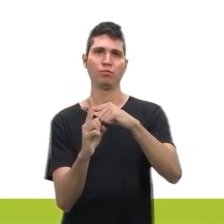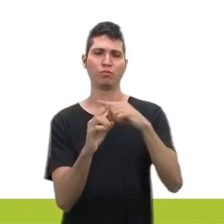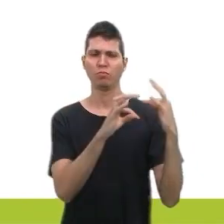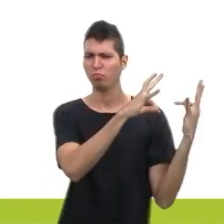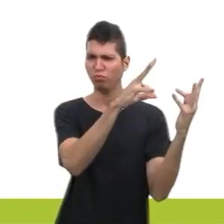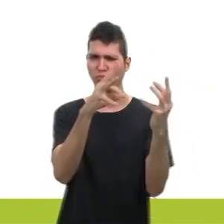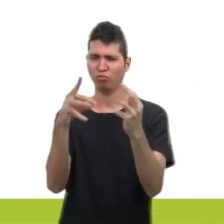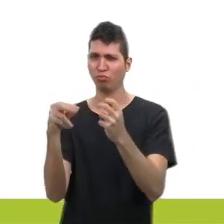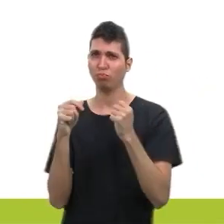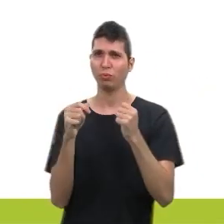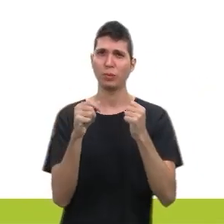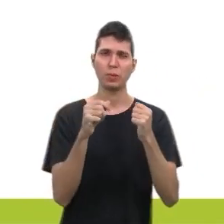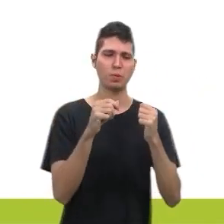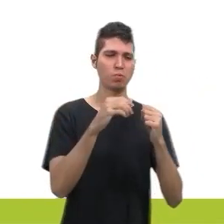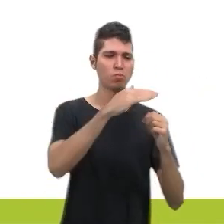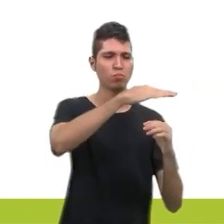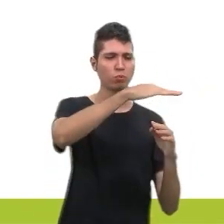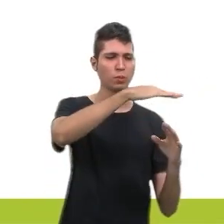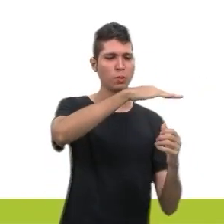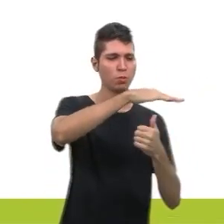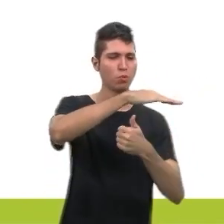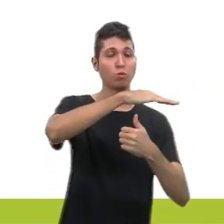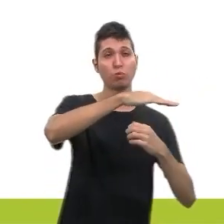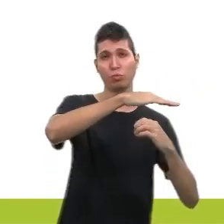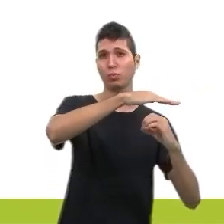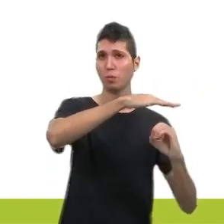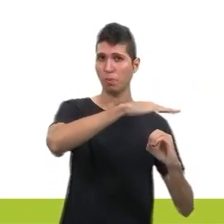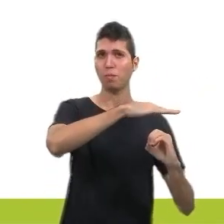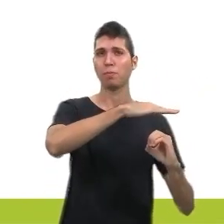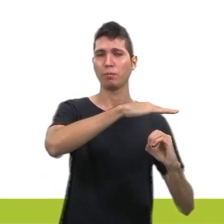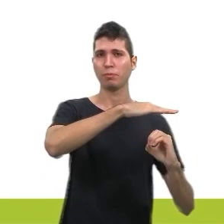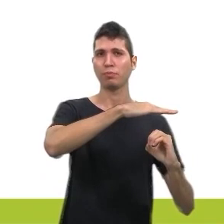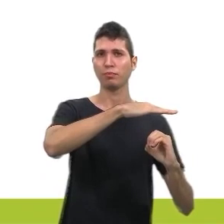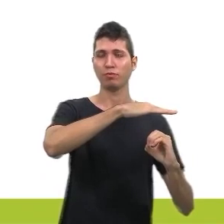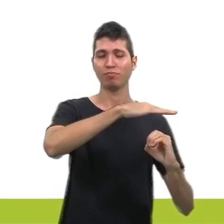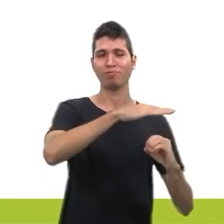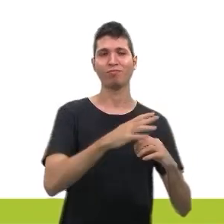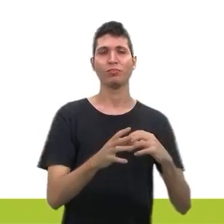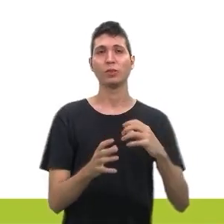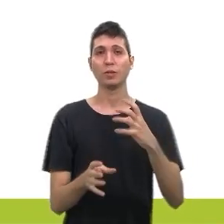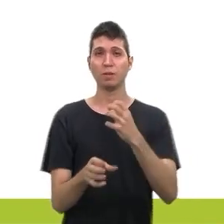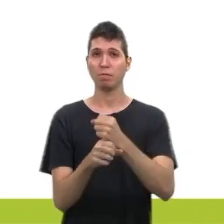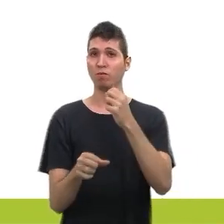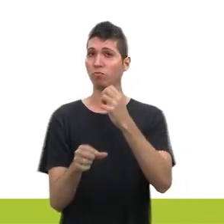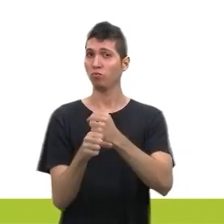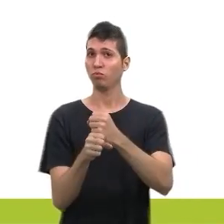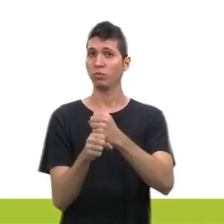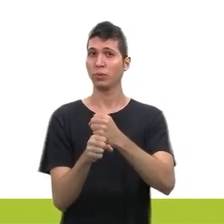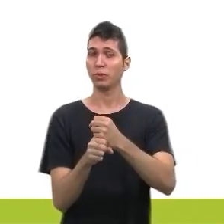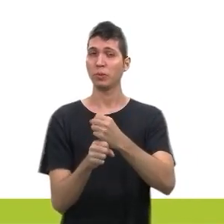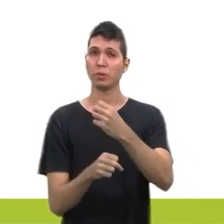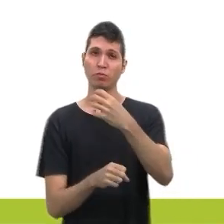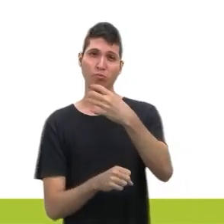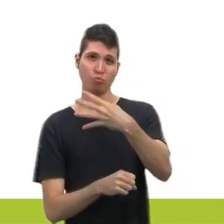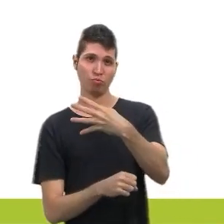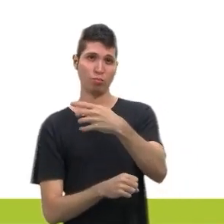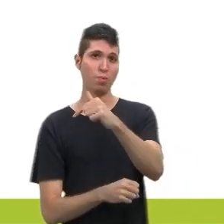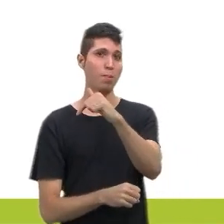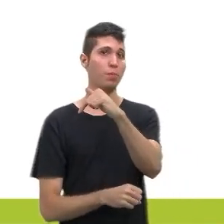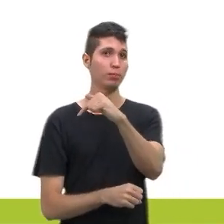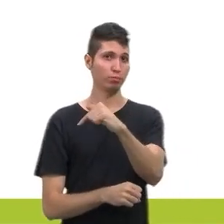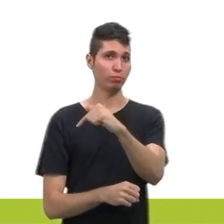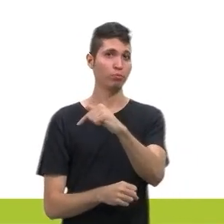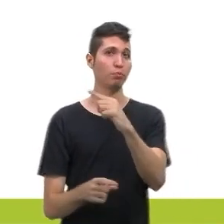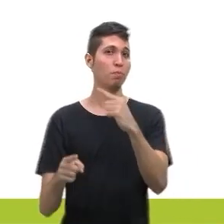mundo e divide, no caso aqui, ó, por 10, que é o número total de alunos. Esse valor equivale a 47, né? Como são